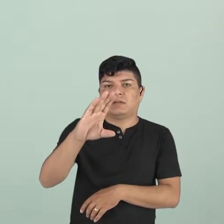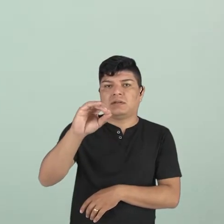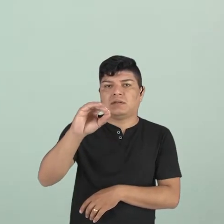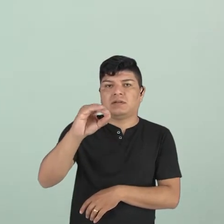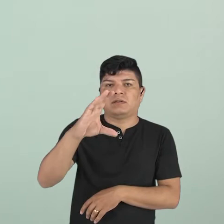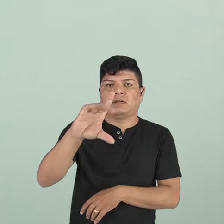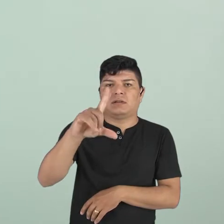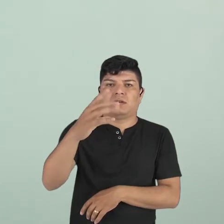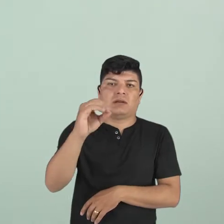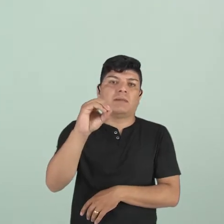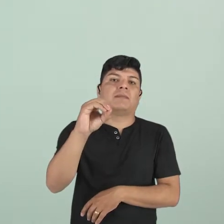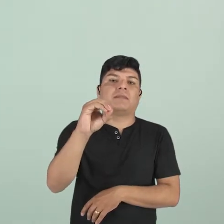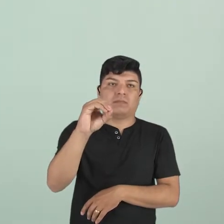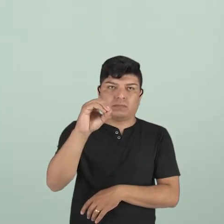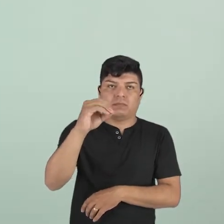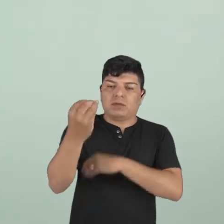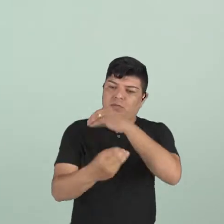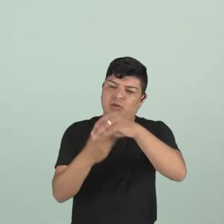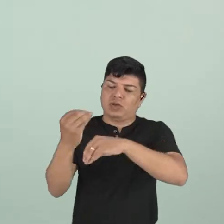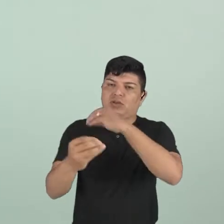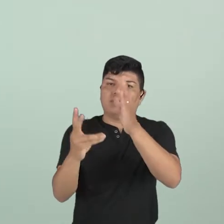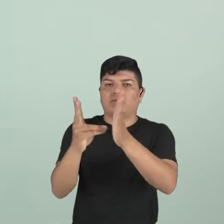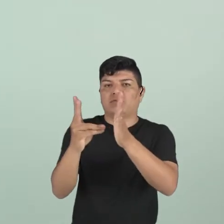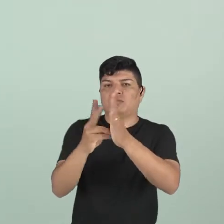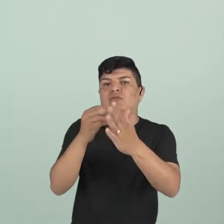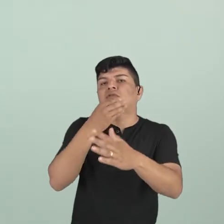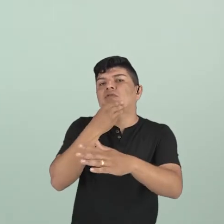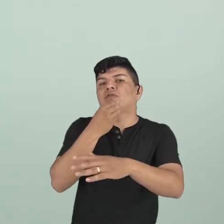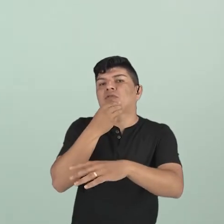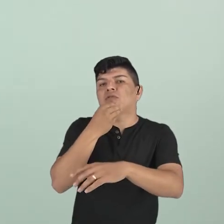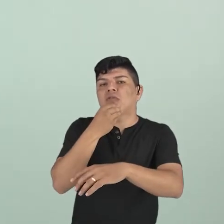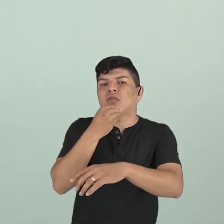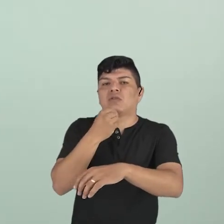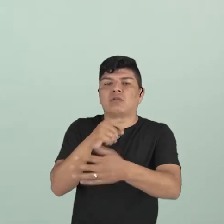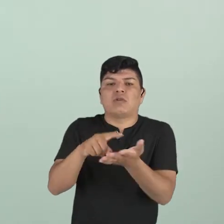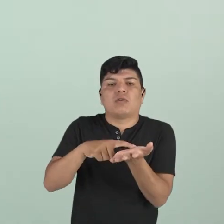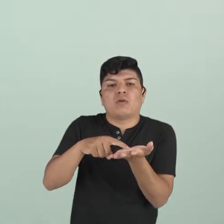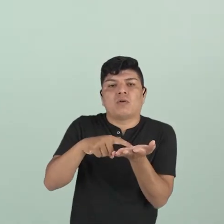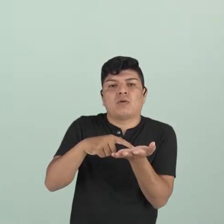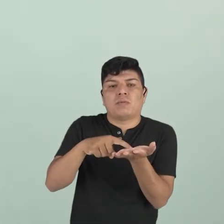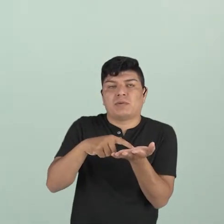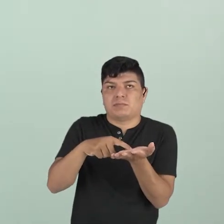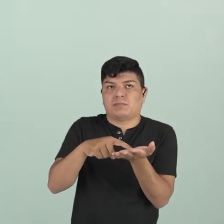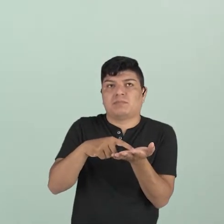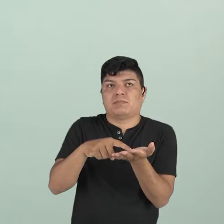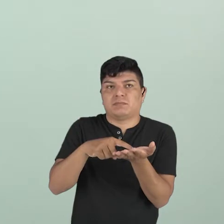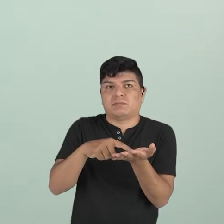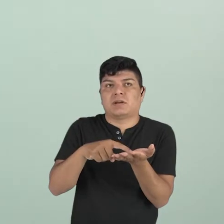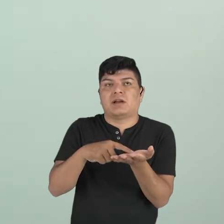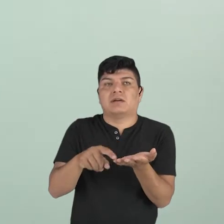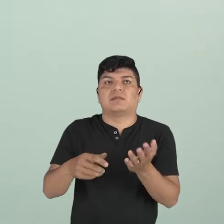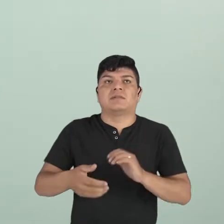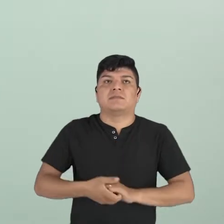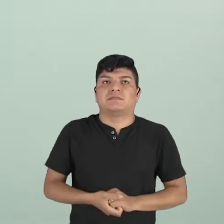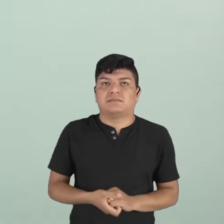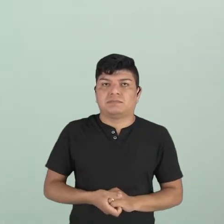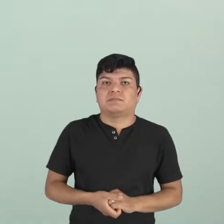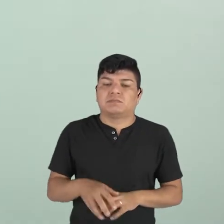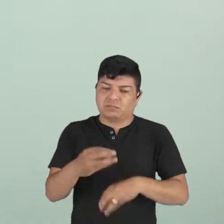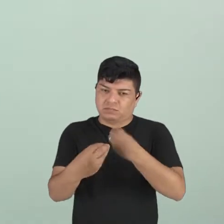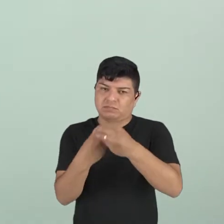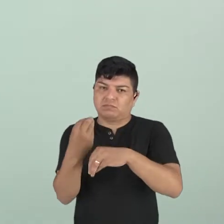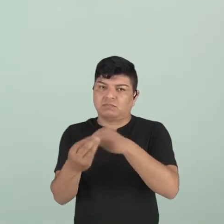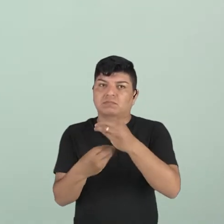caboclo é a mistura do índio com um homem branco, né? Aí dá essa mistura aí de raça,